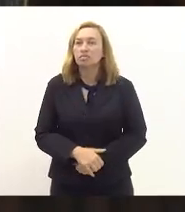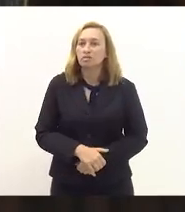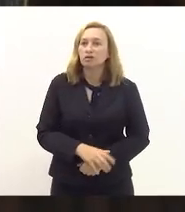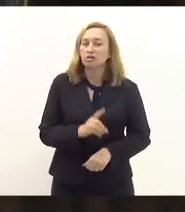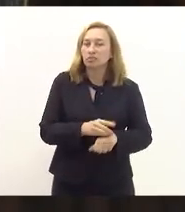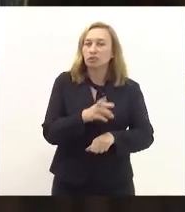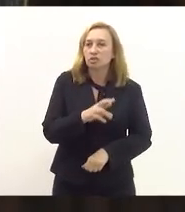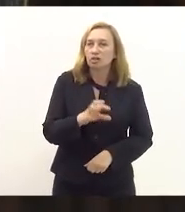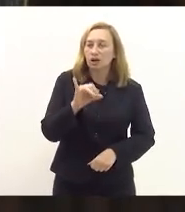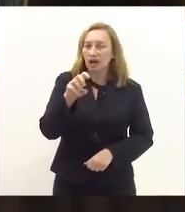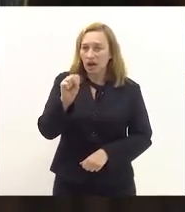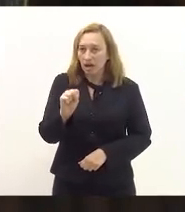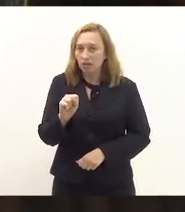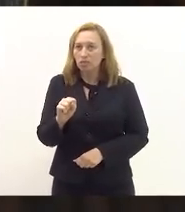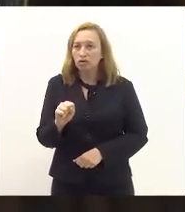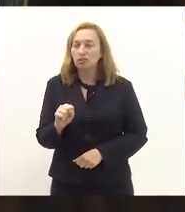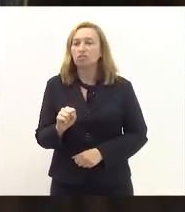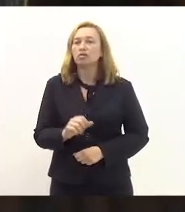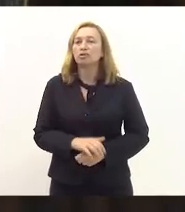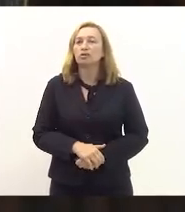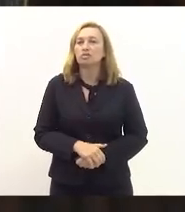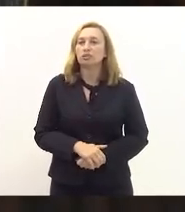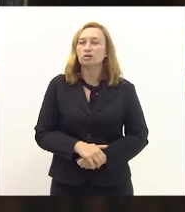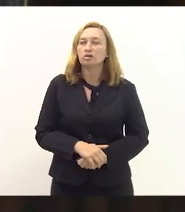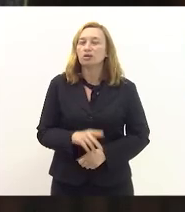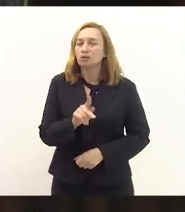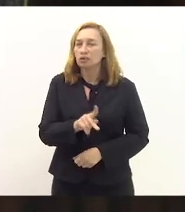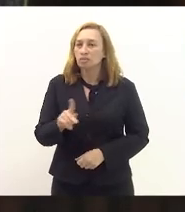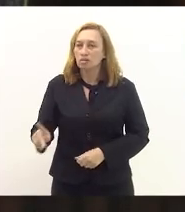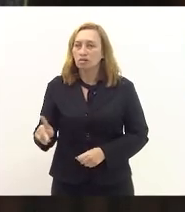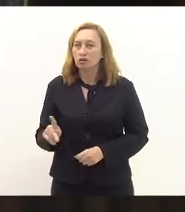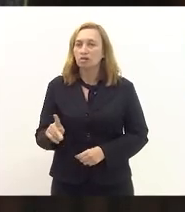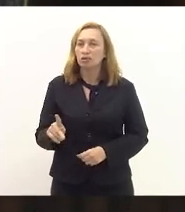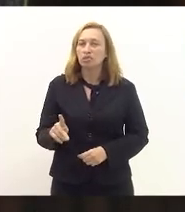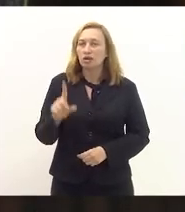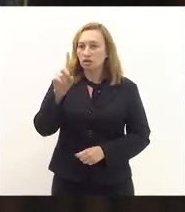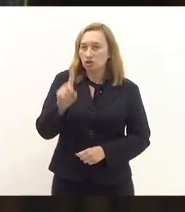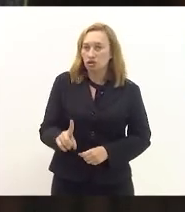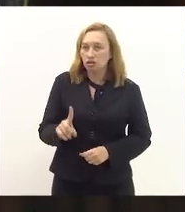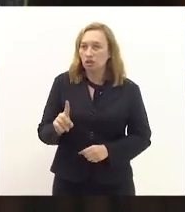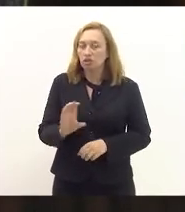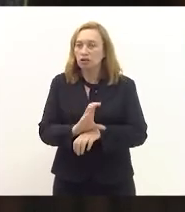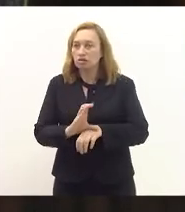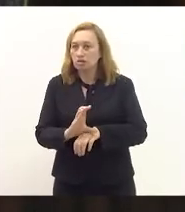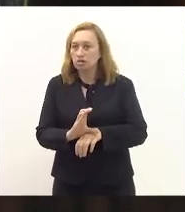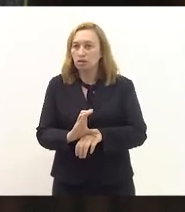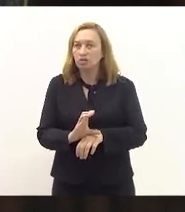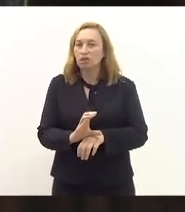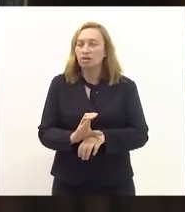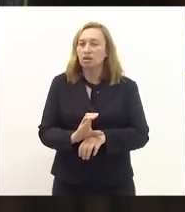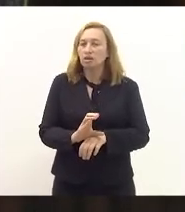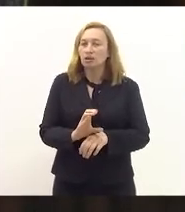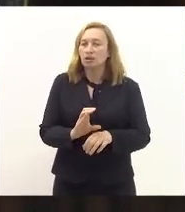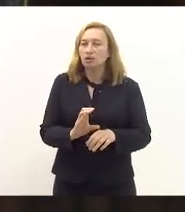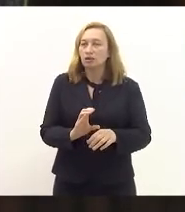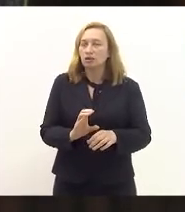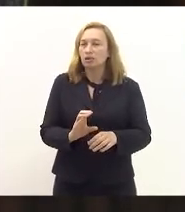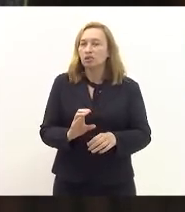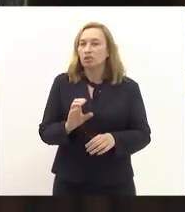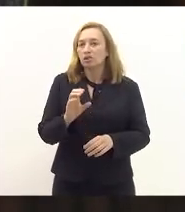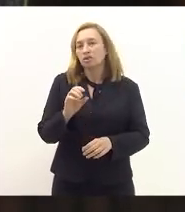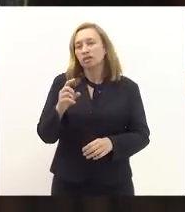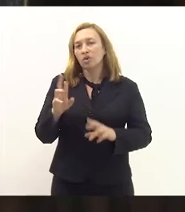doutor Carlos Roberto Siqueira Castro, professor titular de Direito Constitucional da UERJ, conselheiro federal da